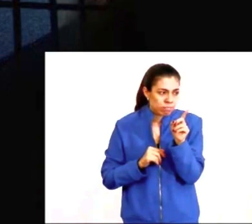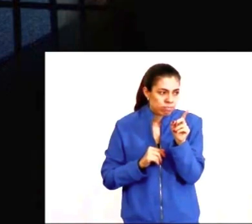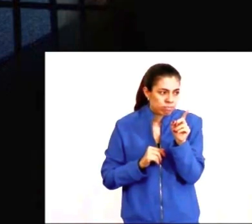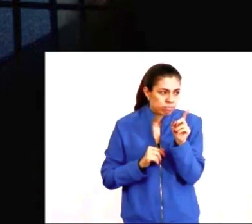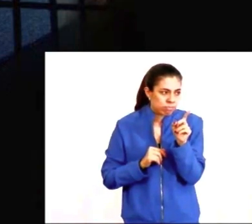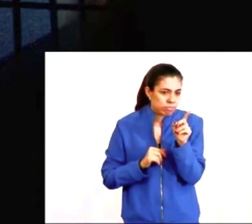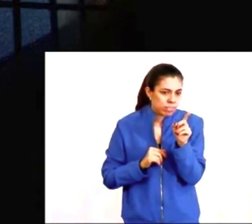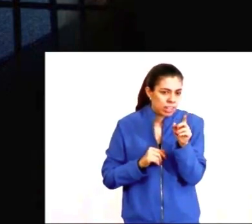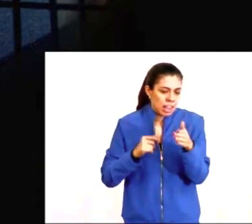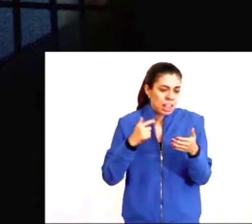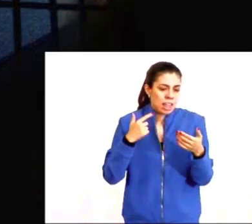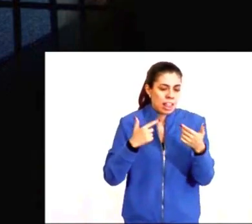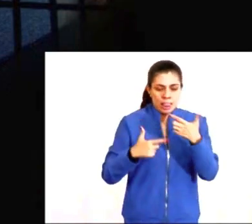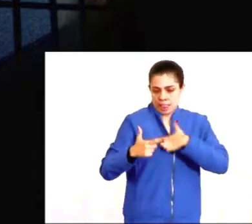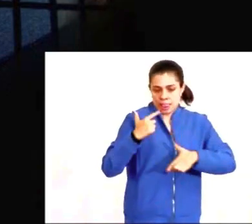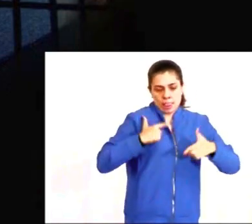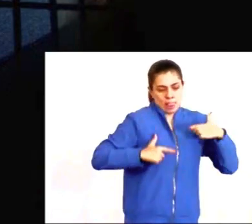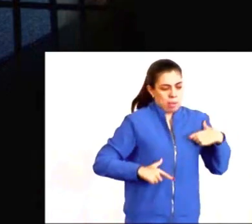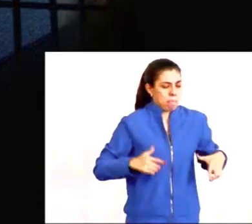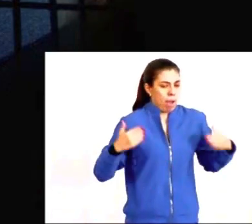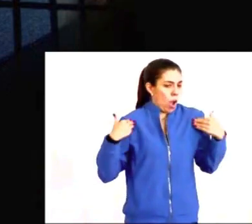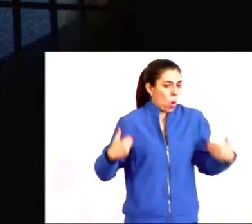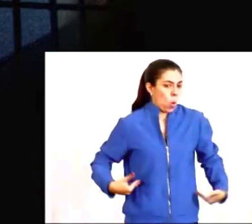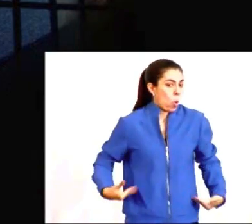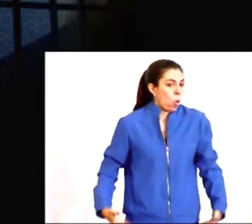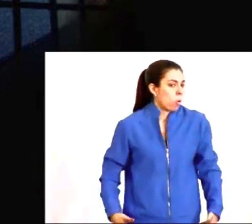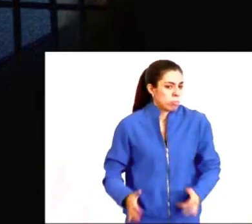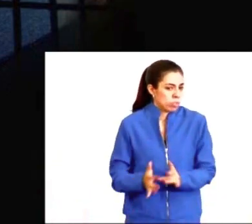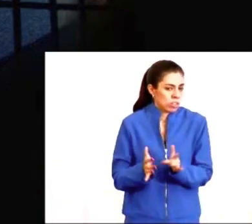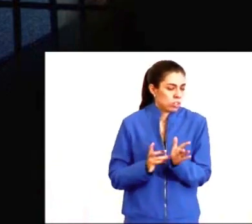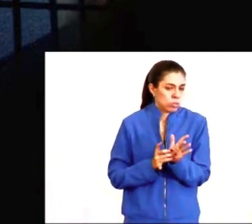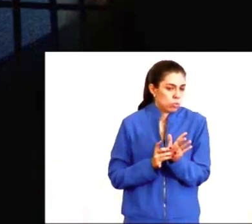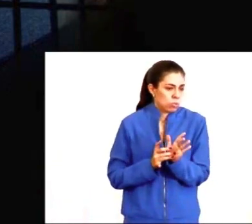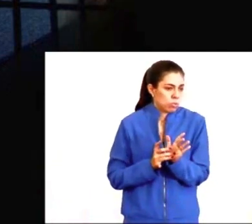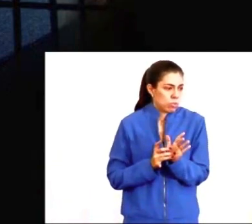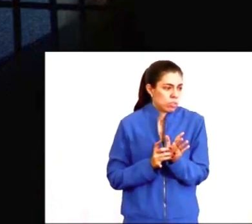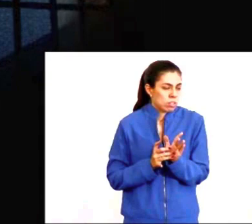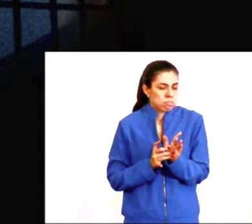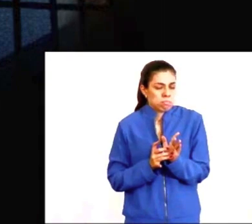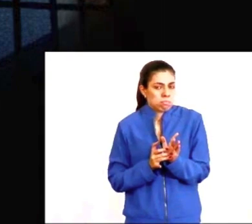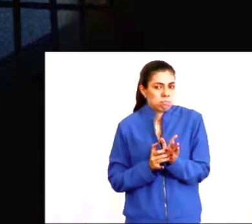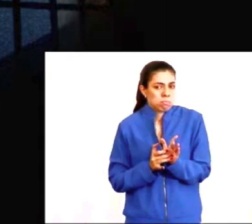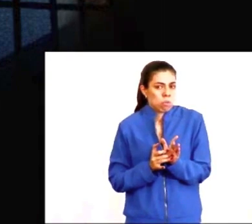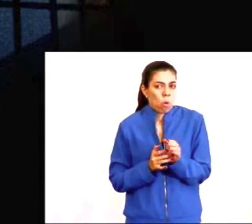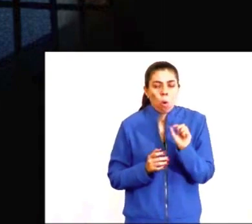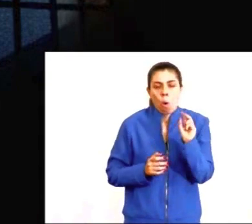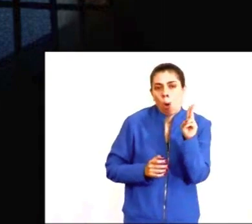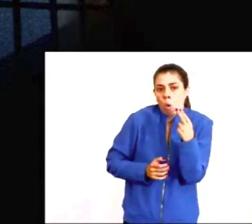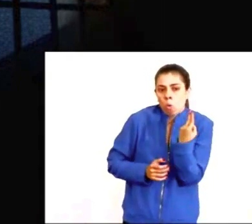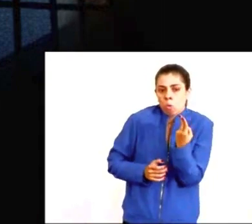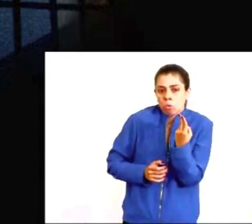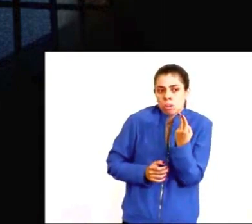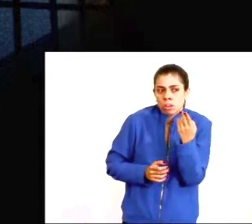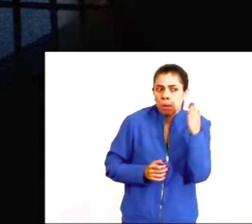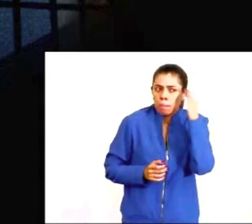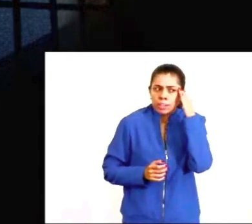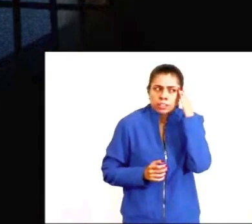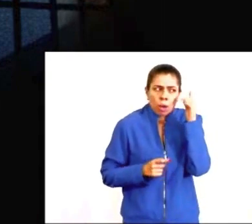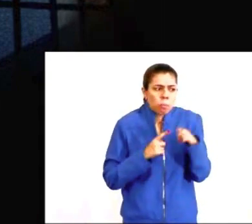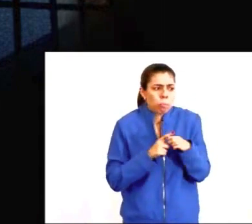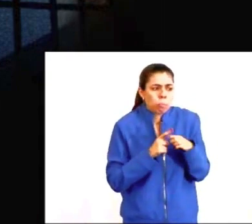as explicações para ele não estar ali. O anjo logo diz